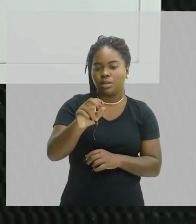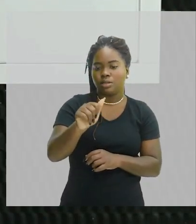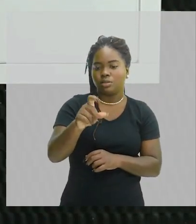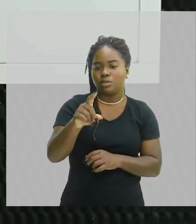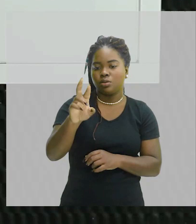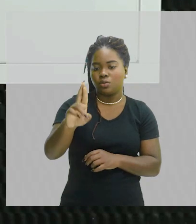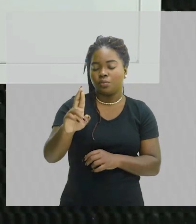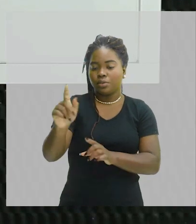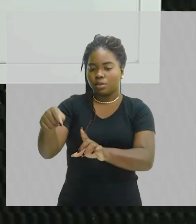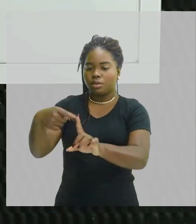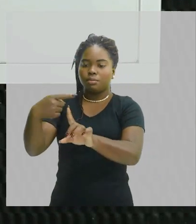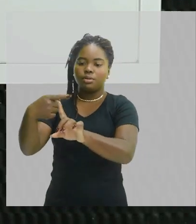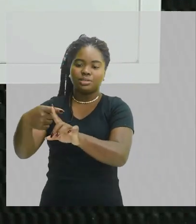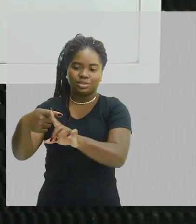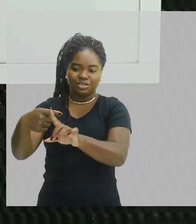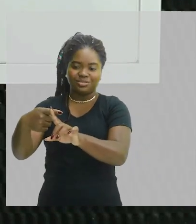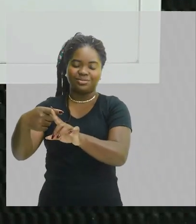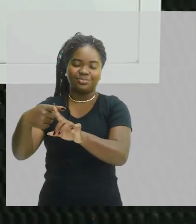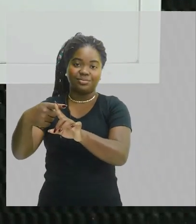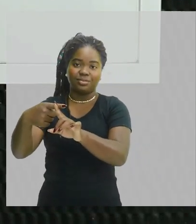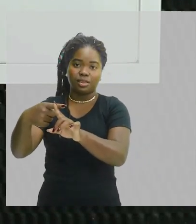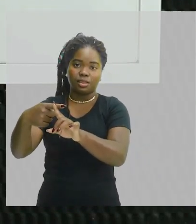Quando é positivo, é